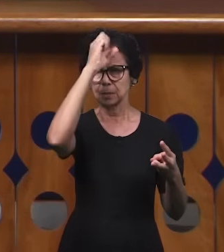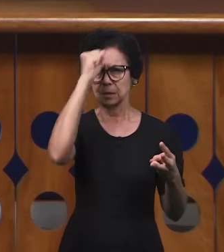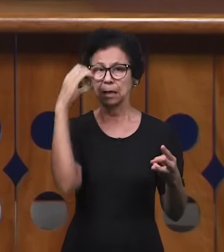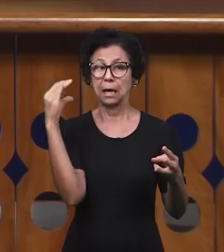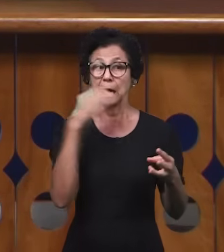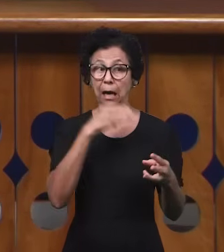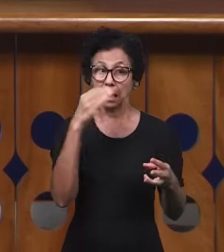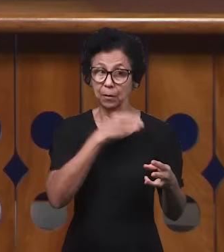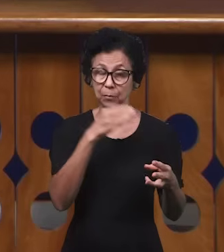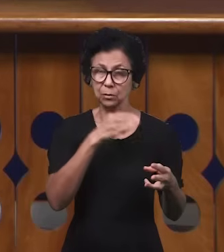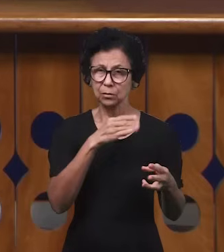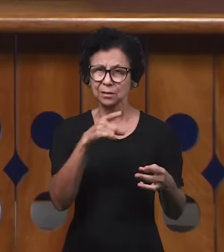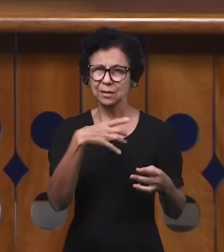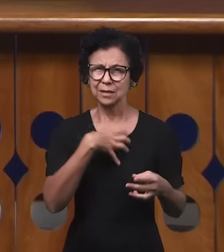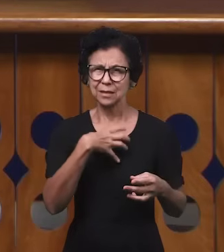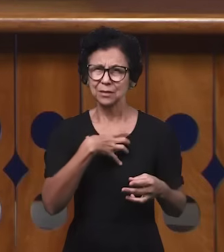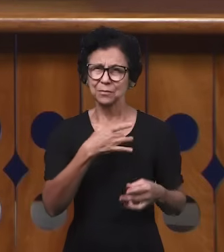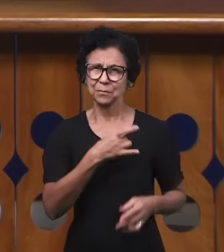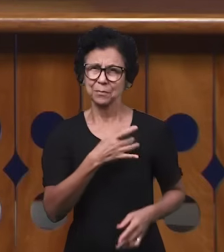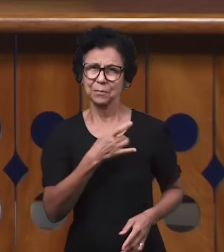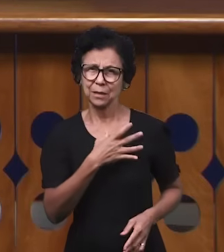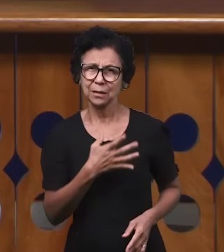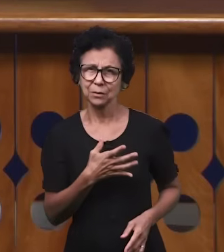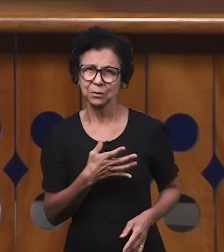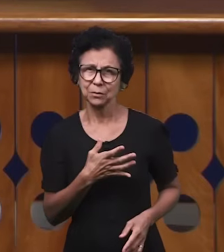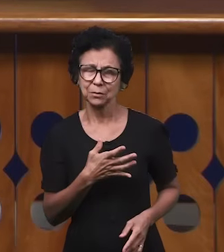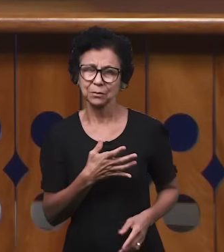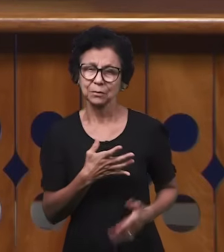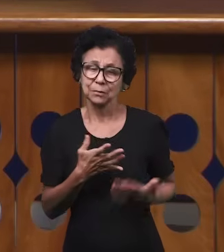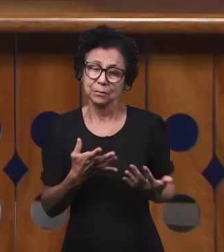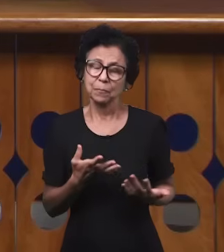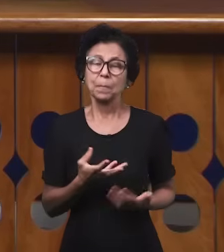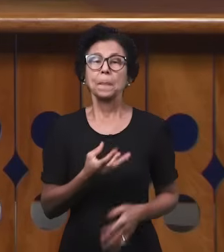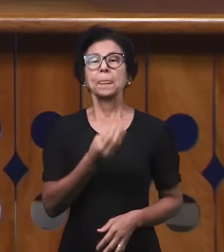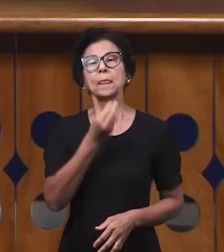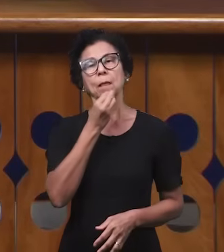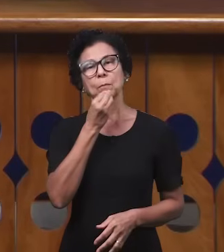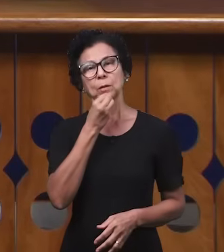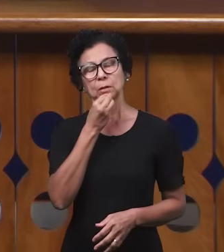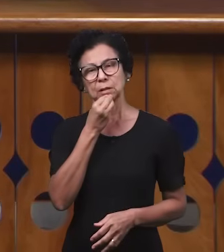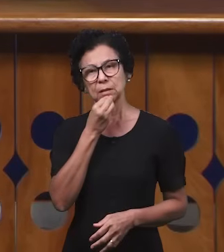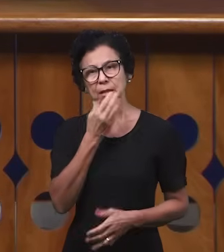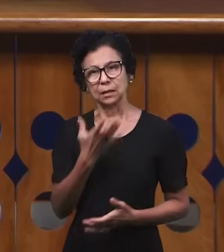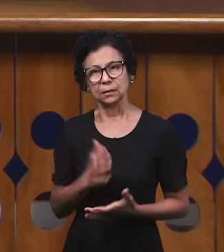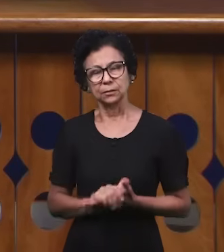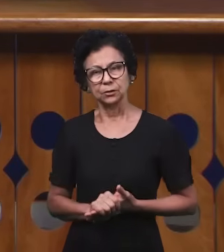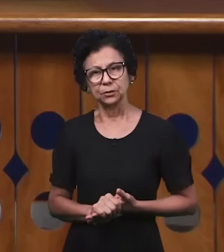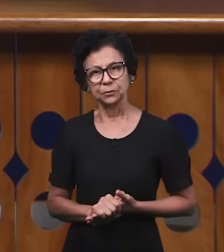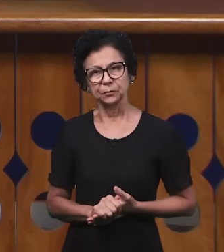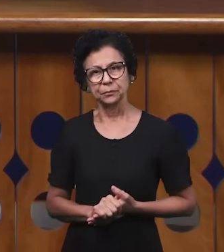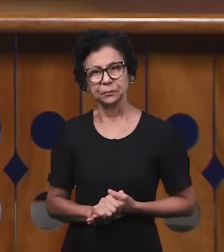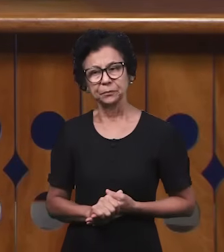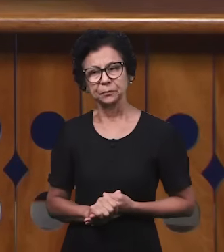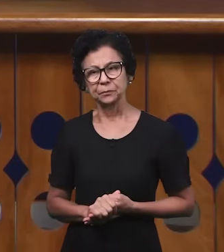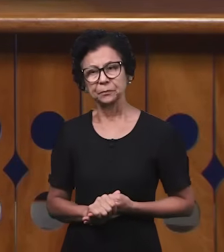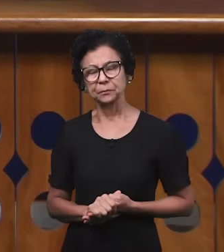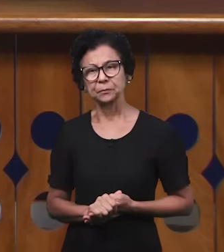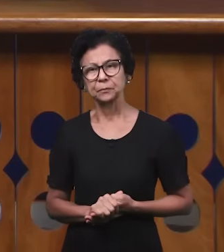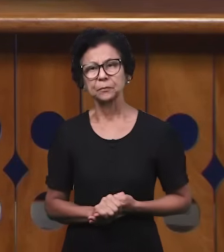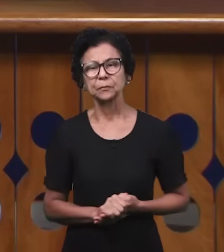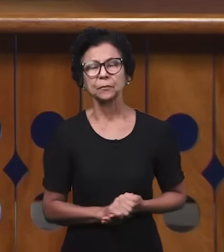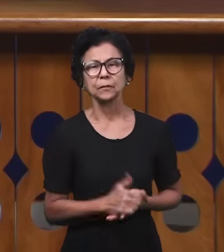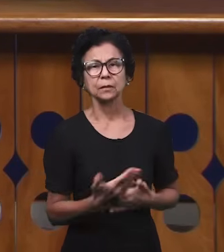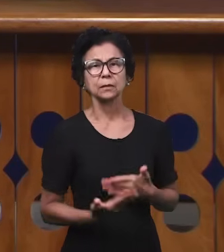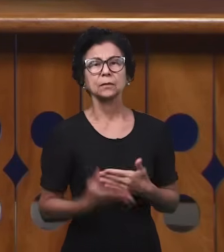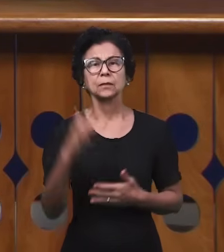medo? É oportunidade de servir a Deus. Como você está